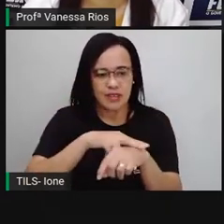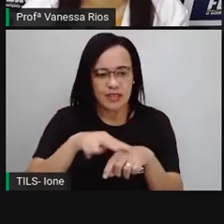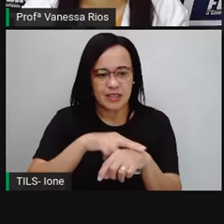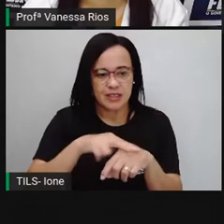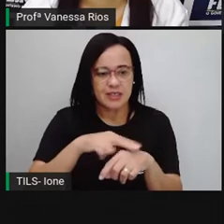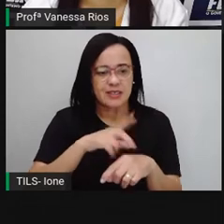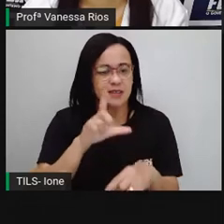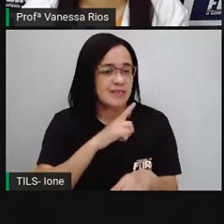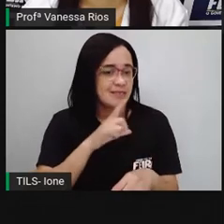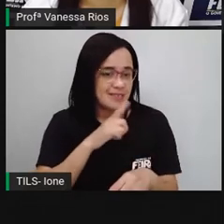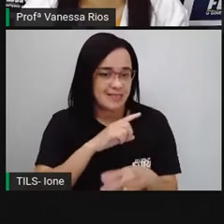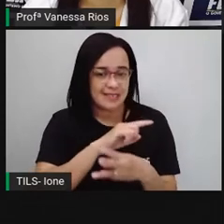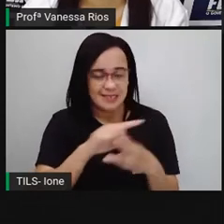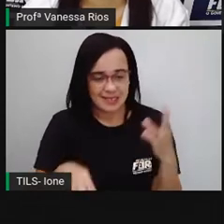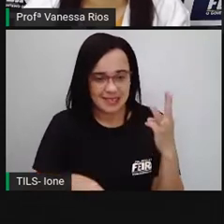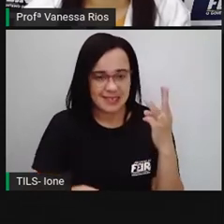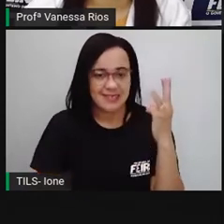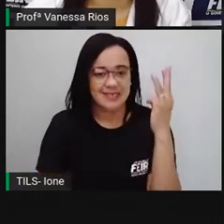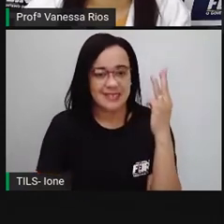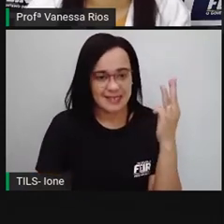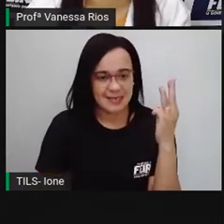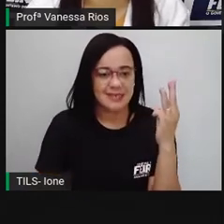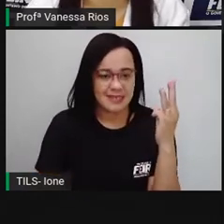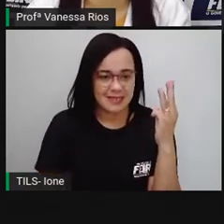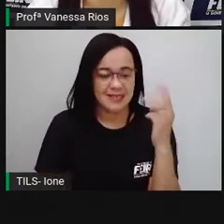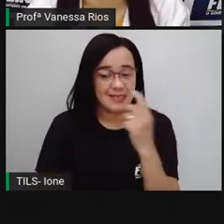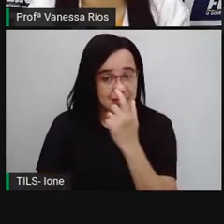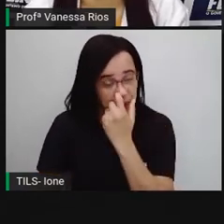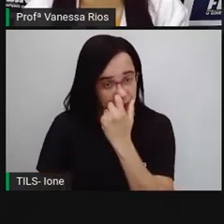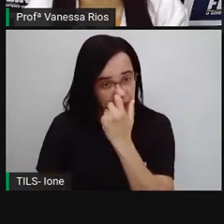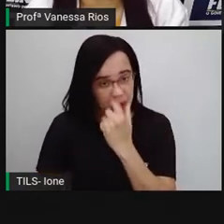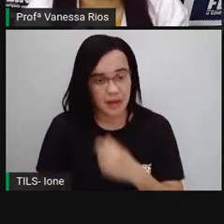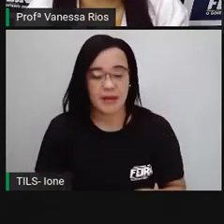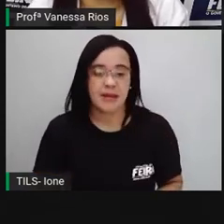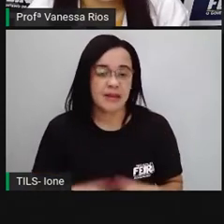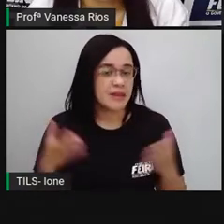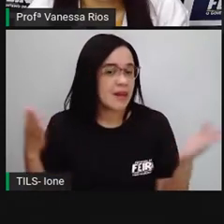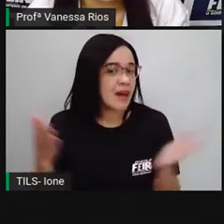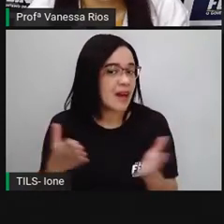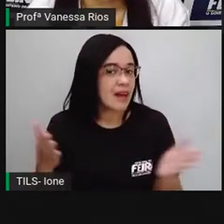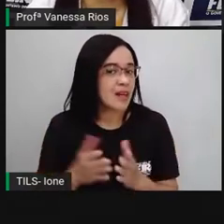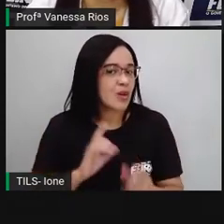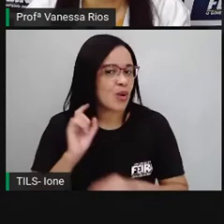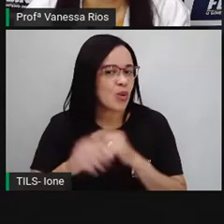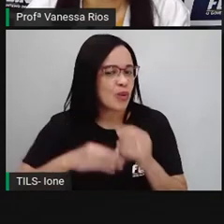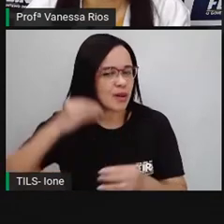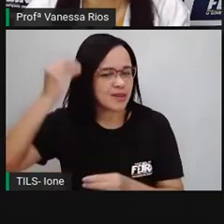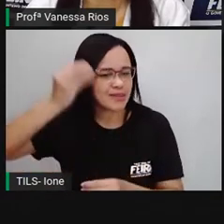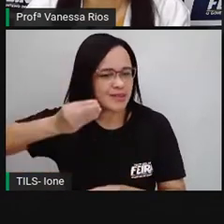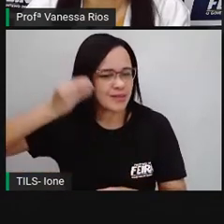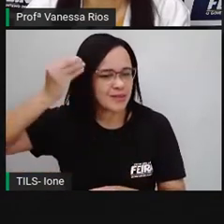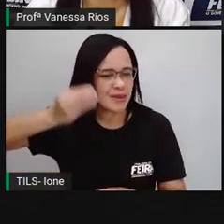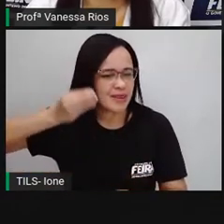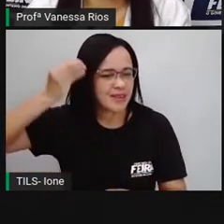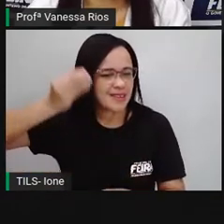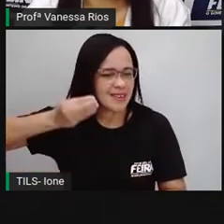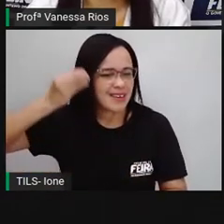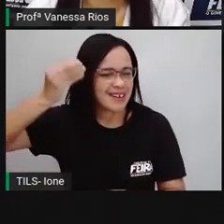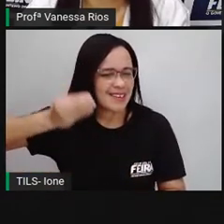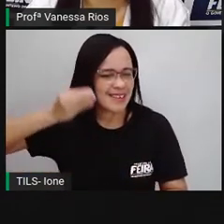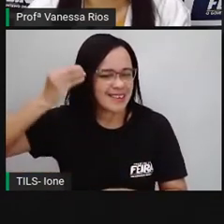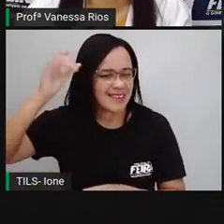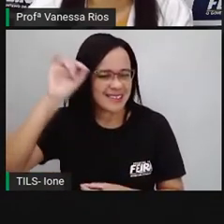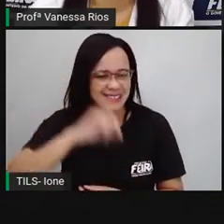E aí, a Pró trouxe, né, o nosso momento aí cientista, a hora da experiência. Então, a gente não vai deixar, não